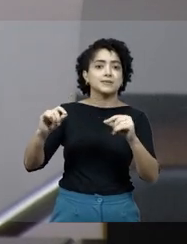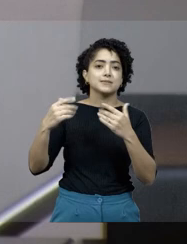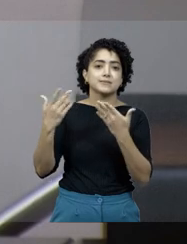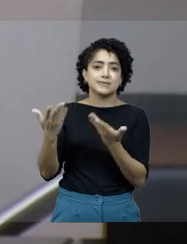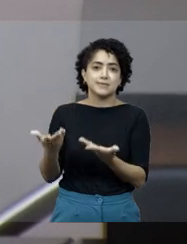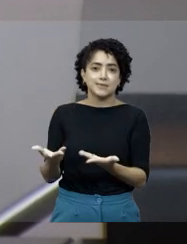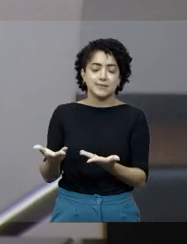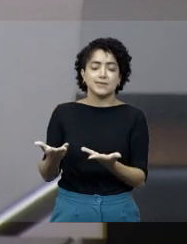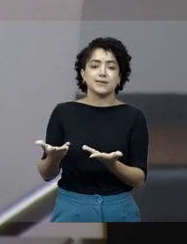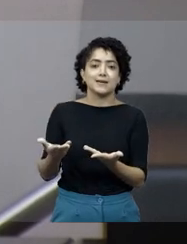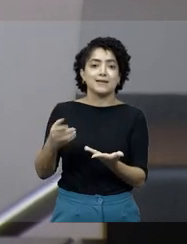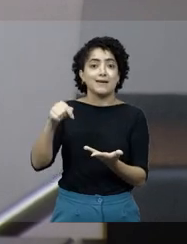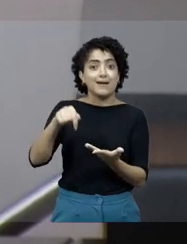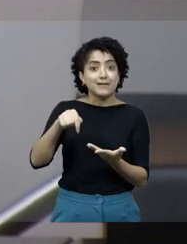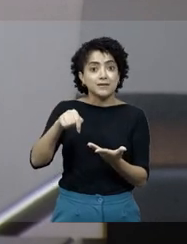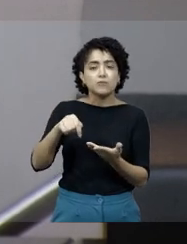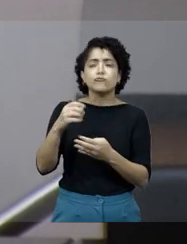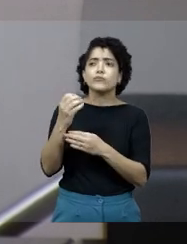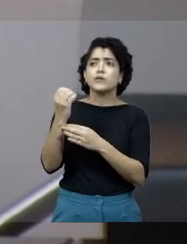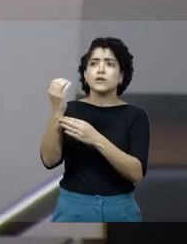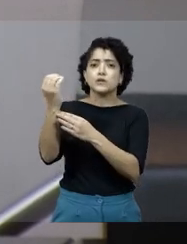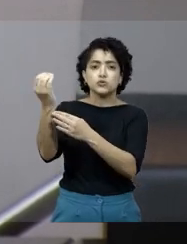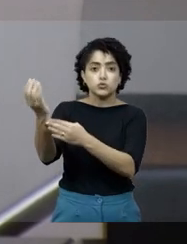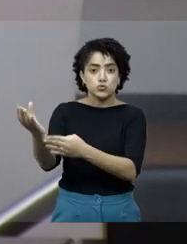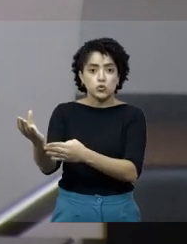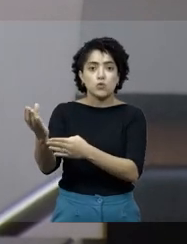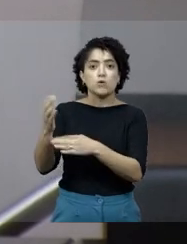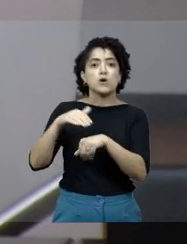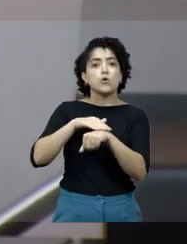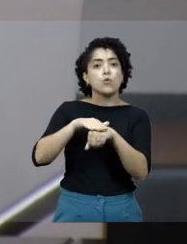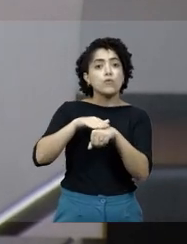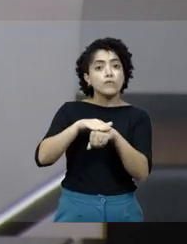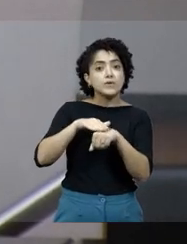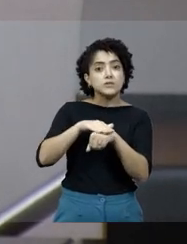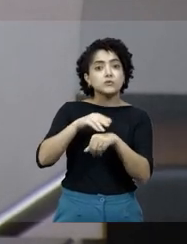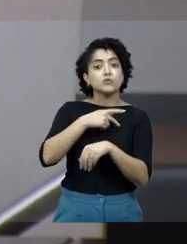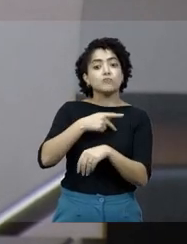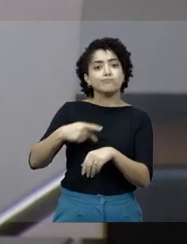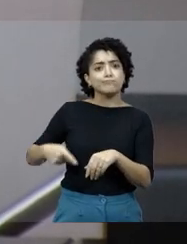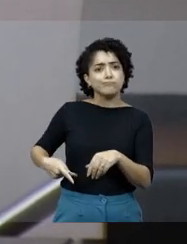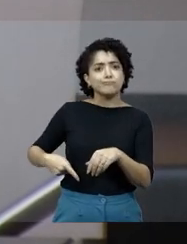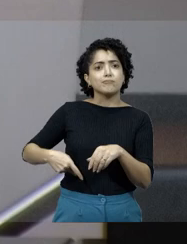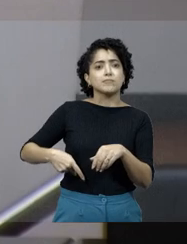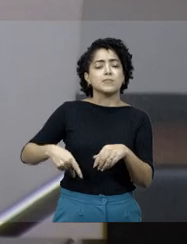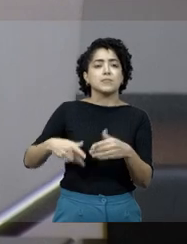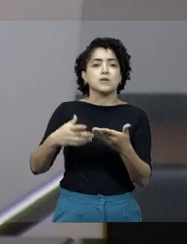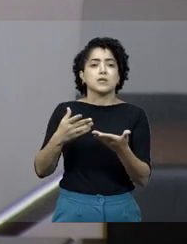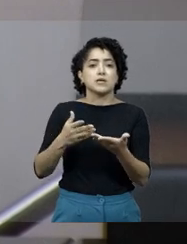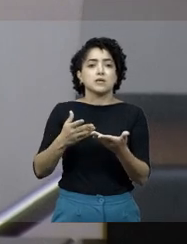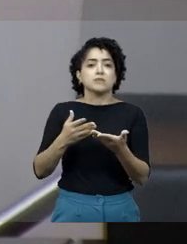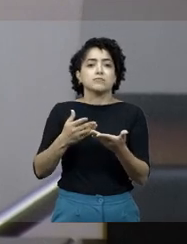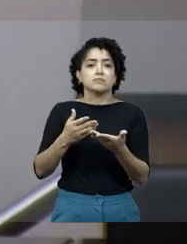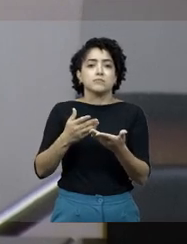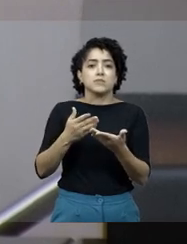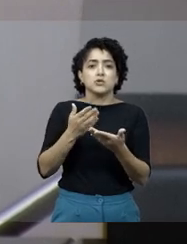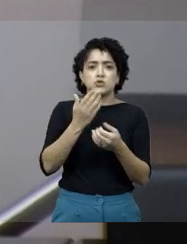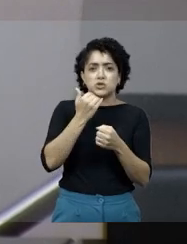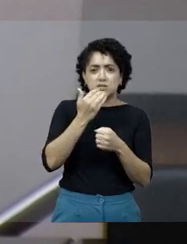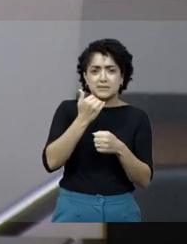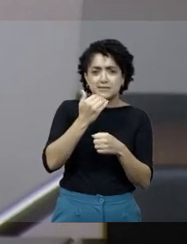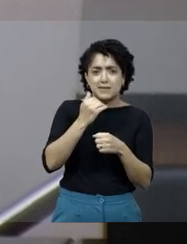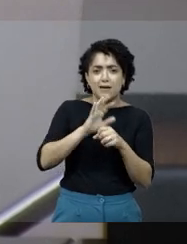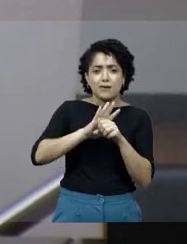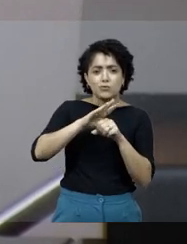político de Santa Catarina foi para Brasília, conversar com o presidente, jantar com o presidente do MDB, Baleia Rossi. O alto